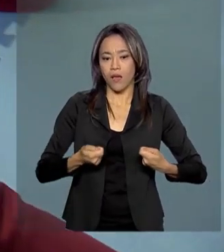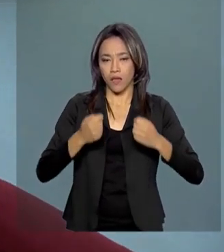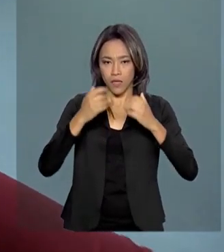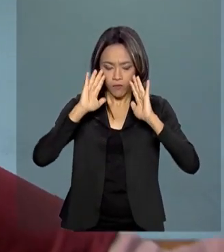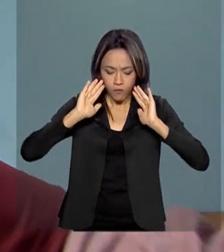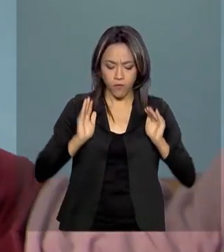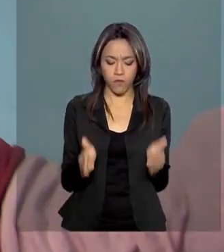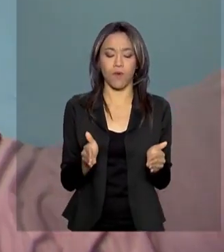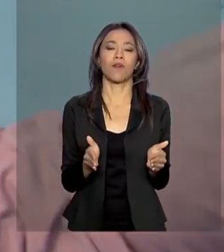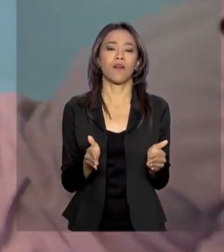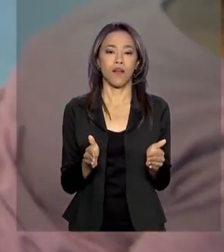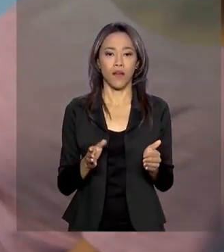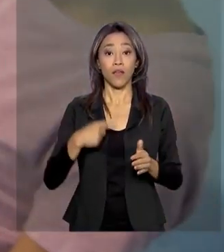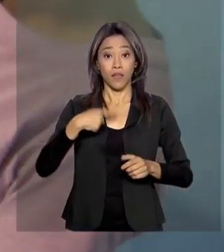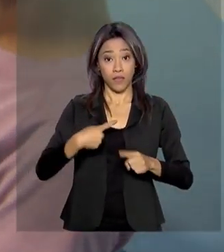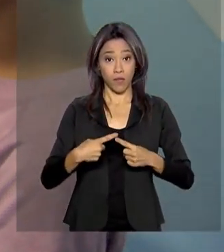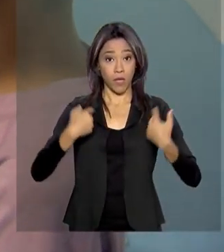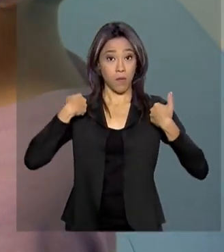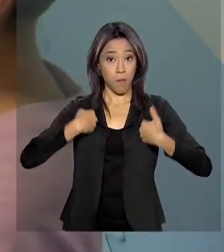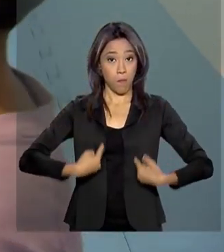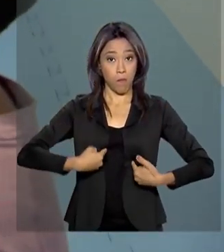e reeducação postural.